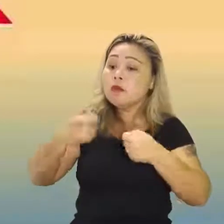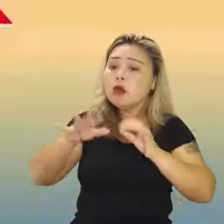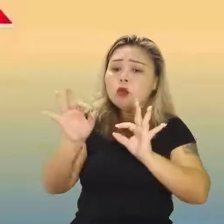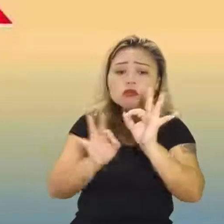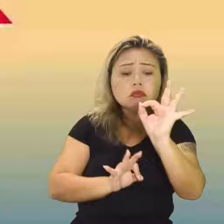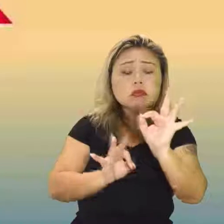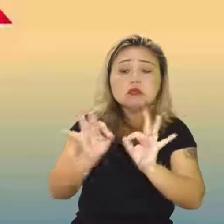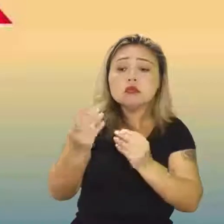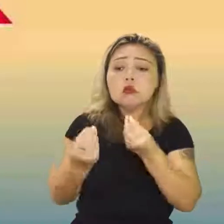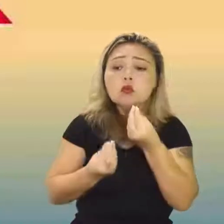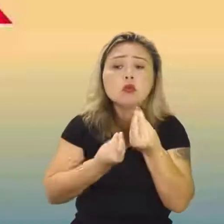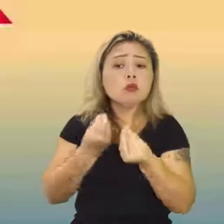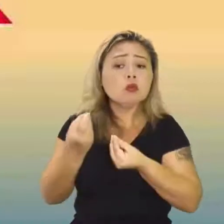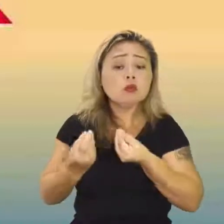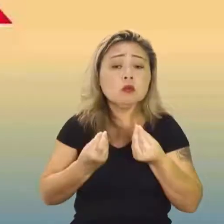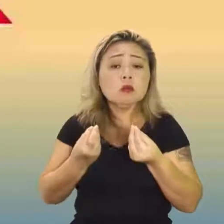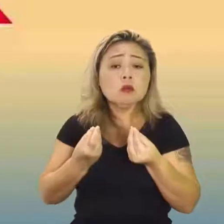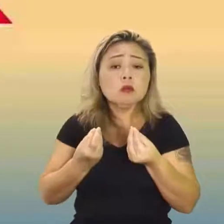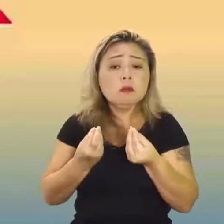mecanismos.